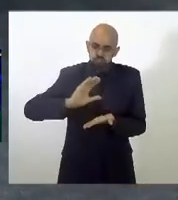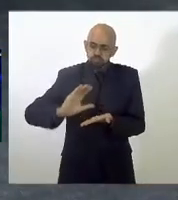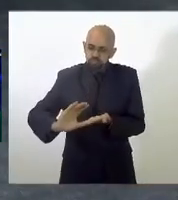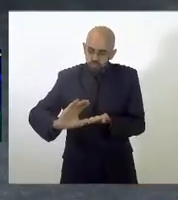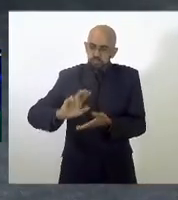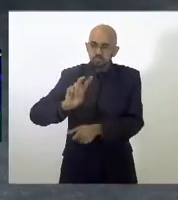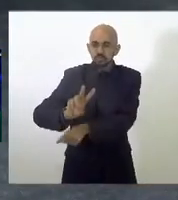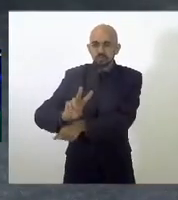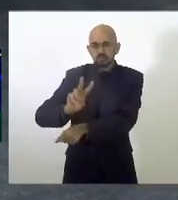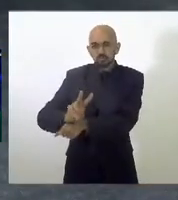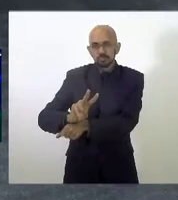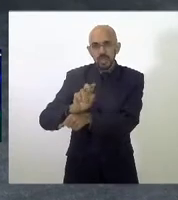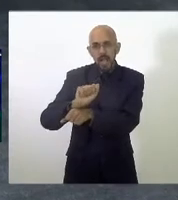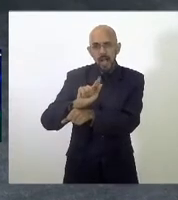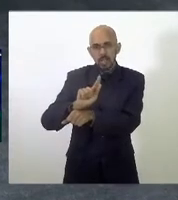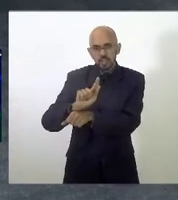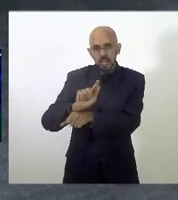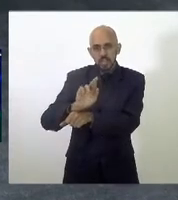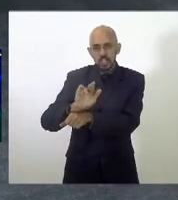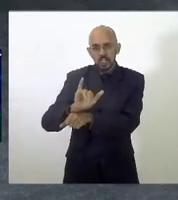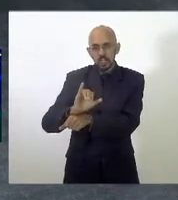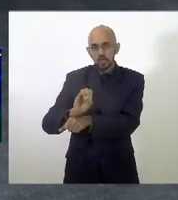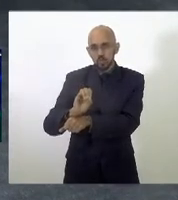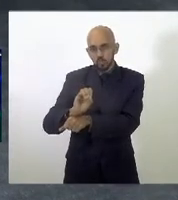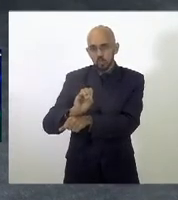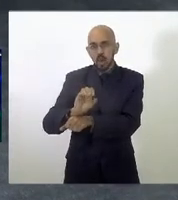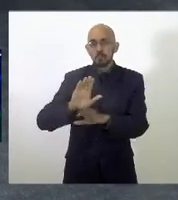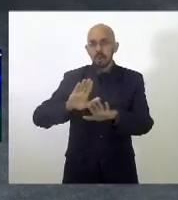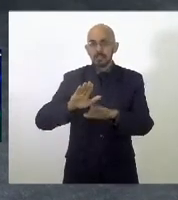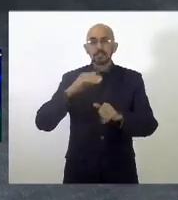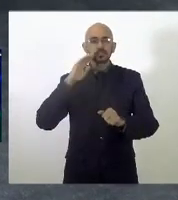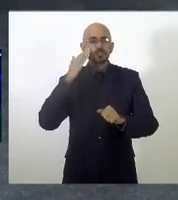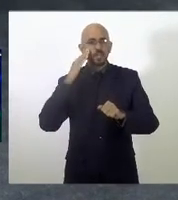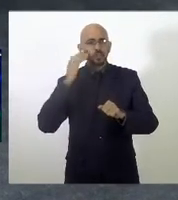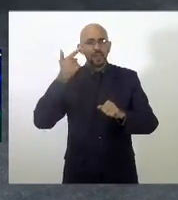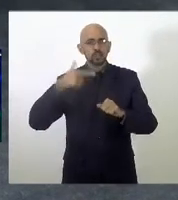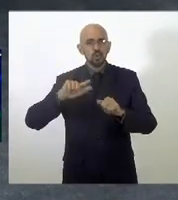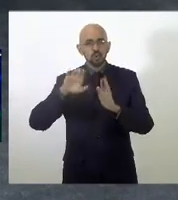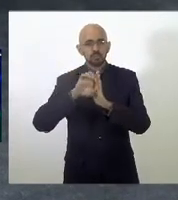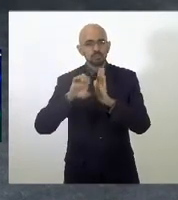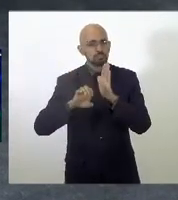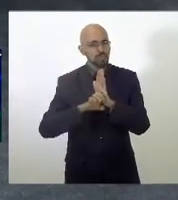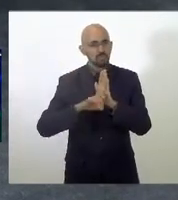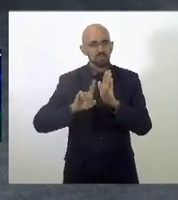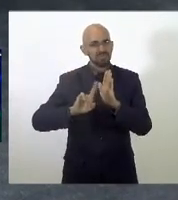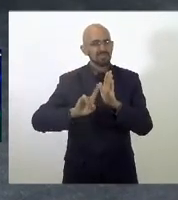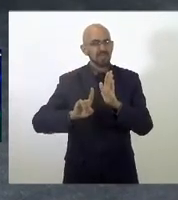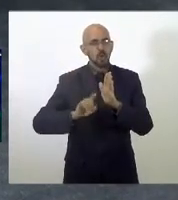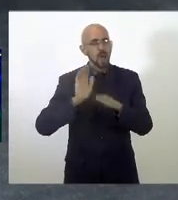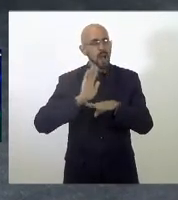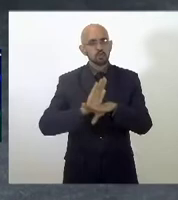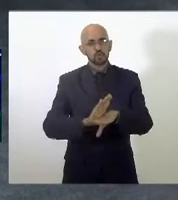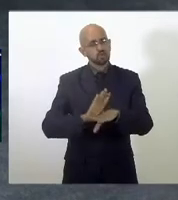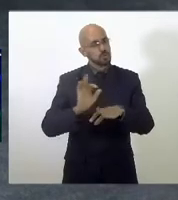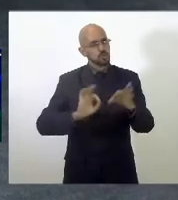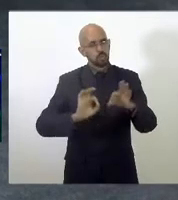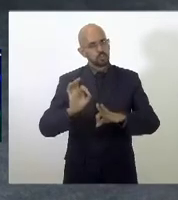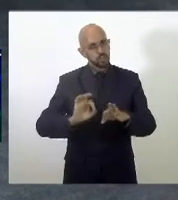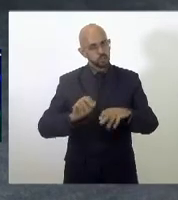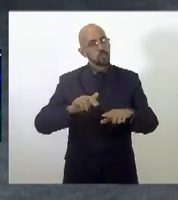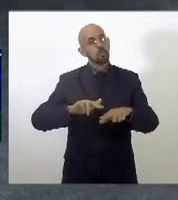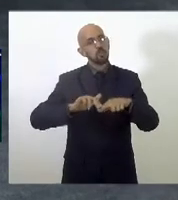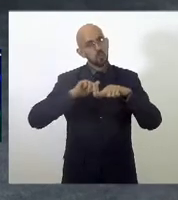pela AGRIO. Por outro lado, entendo que as demais emendas não aprimoram o projeto, razão pela